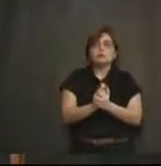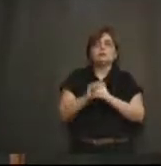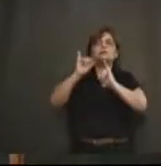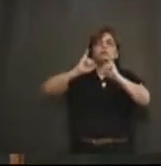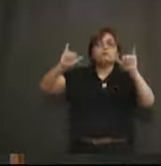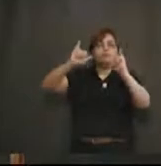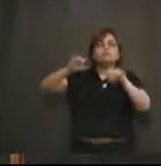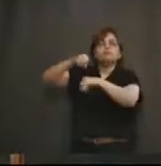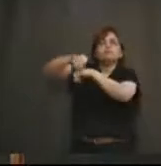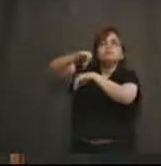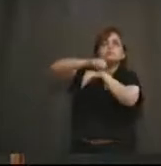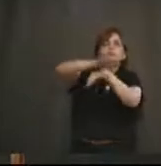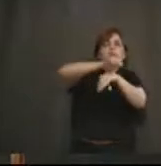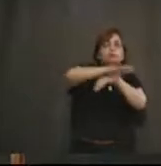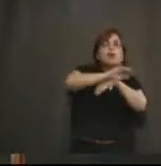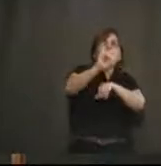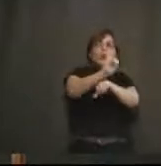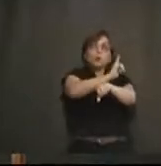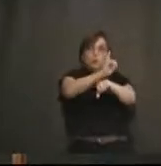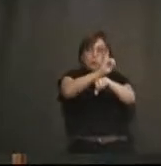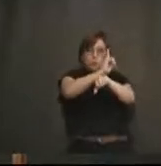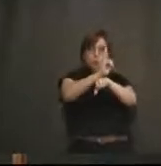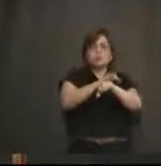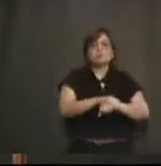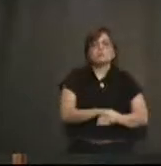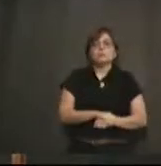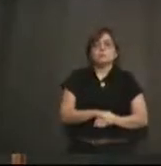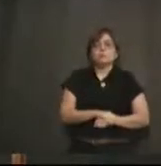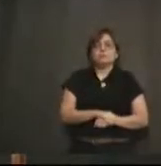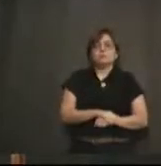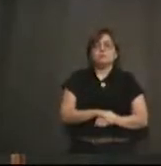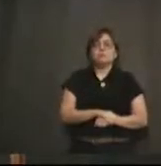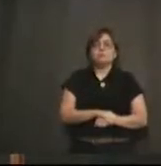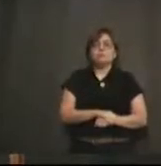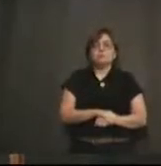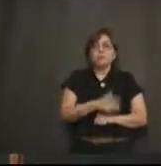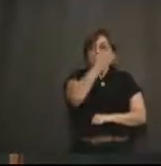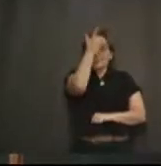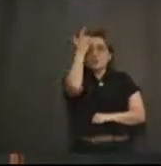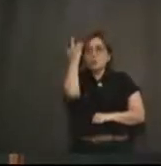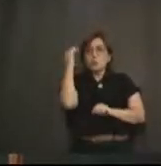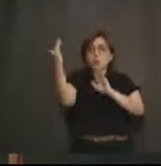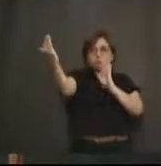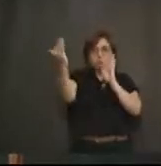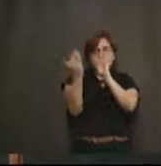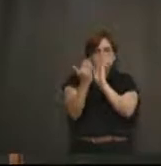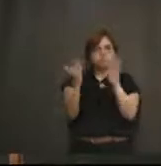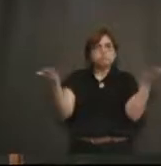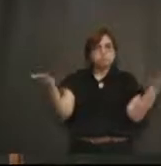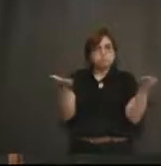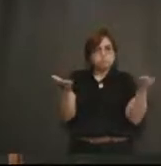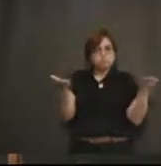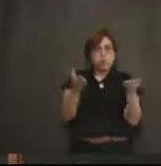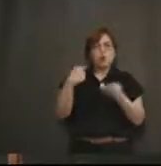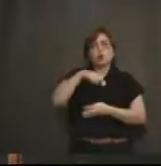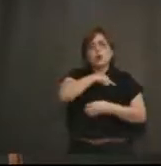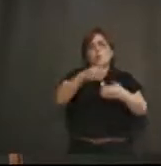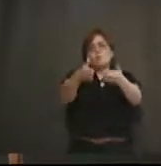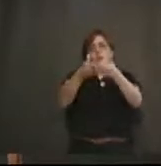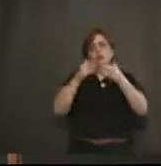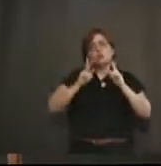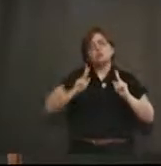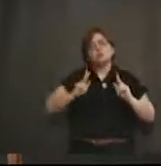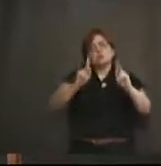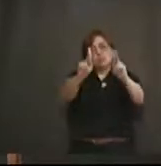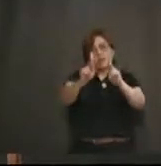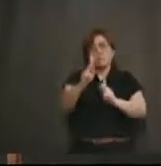canal oficial da SBM no YouTube. Às pessoas presentes, solicitamos que permaneçam sem